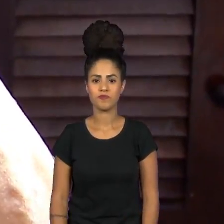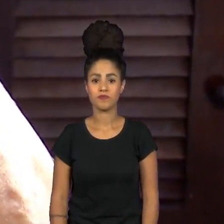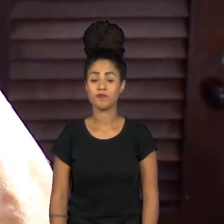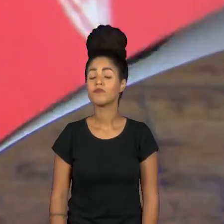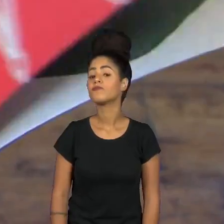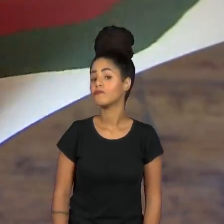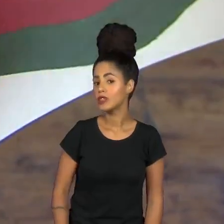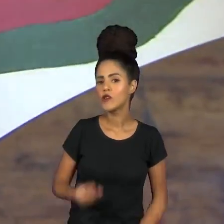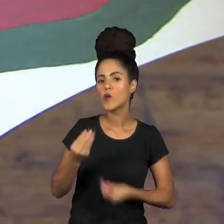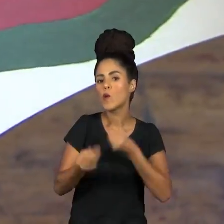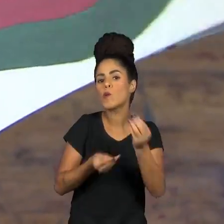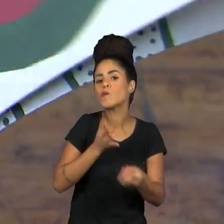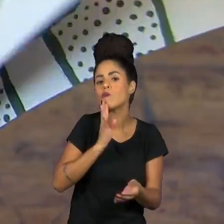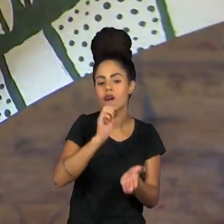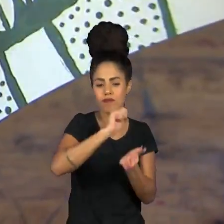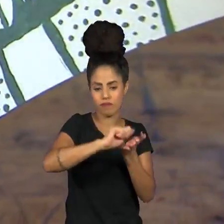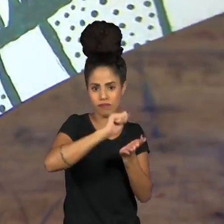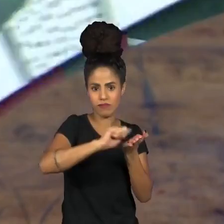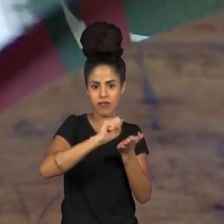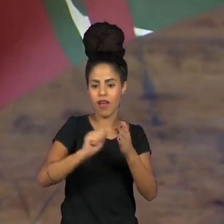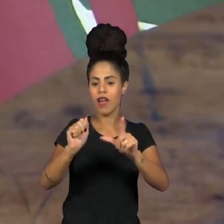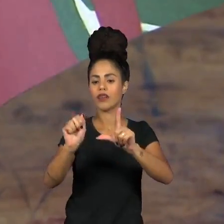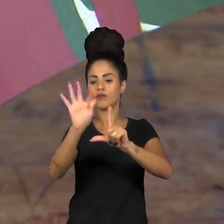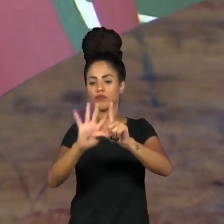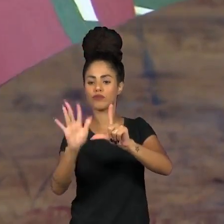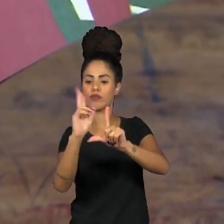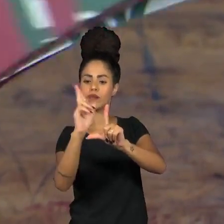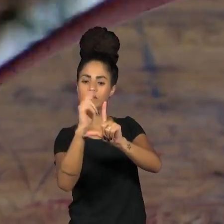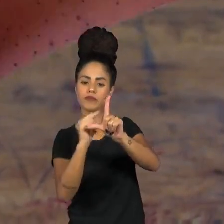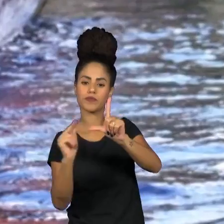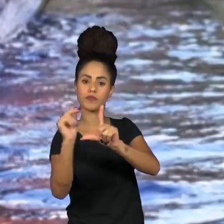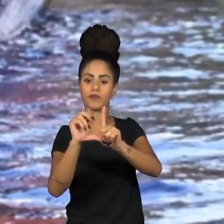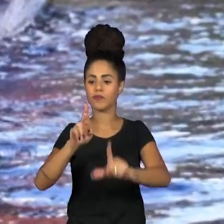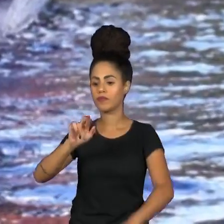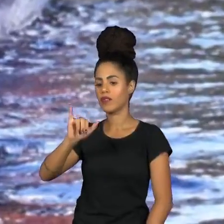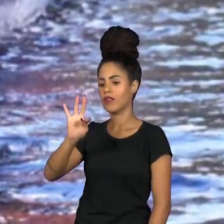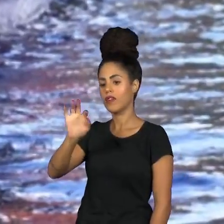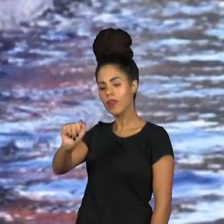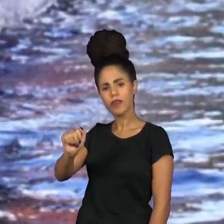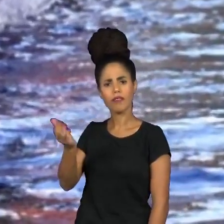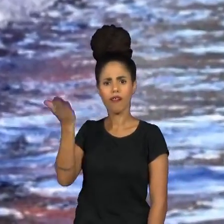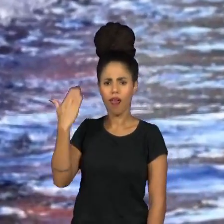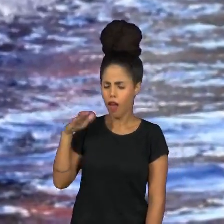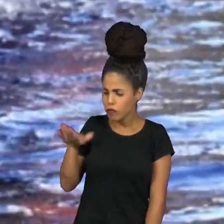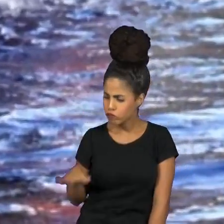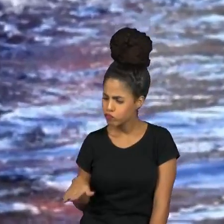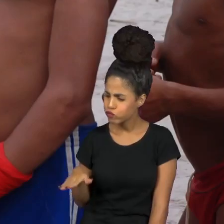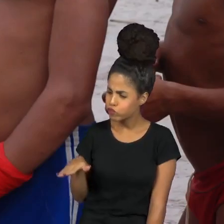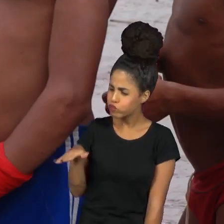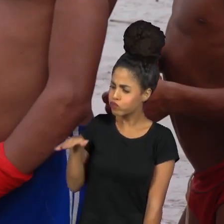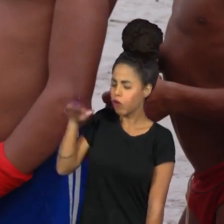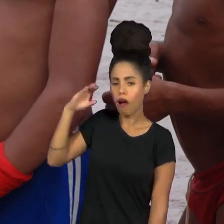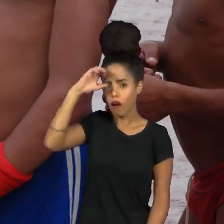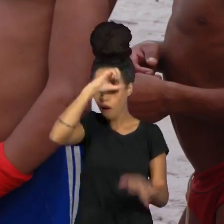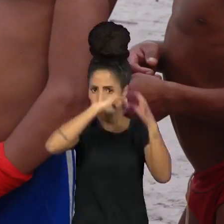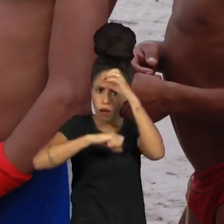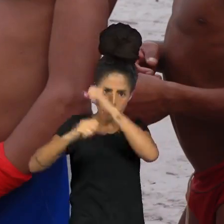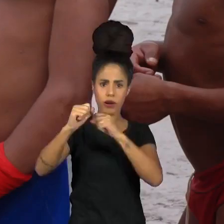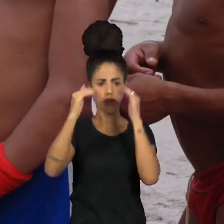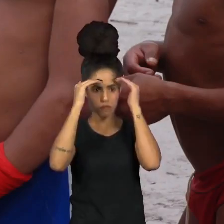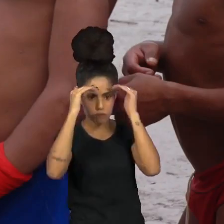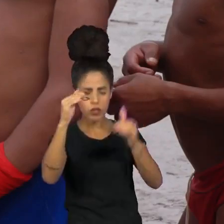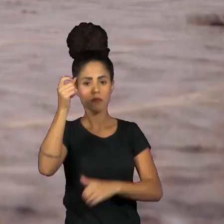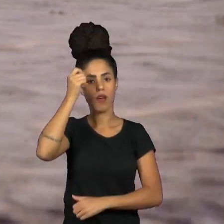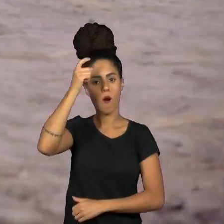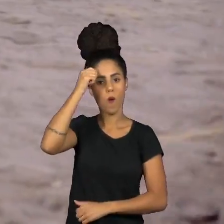Conheça o trabalho da escritora, ilustradora e cineasta Rita Carelli. Desde a infância, ela aprendeu a respeitar a cultura dos